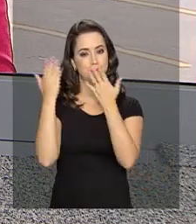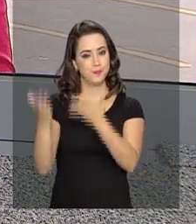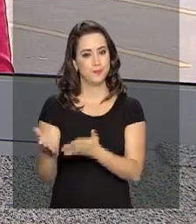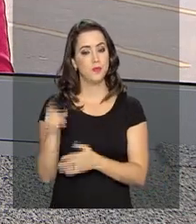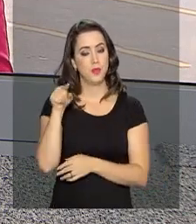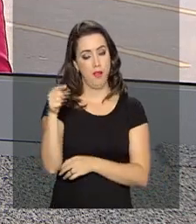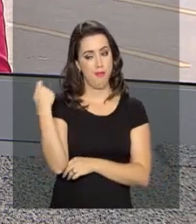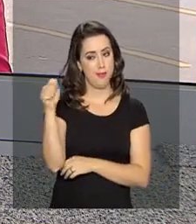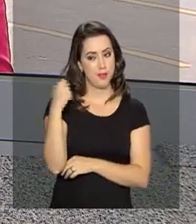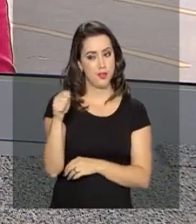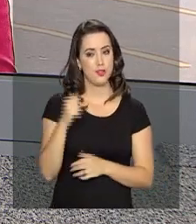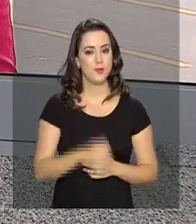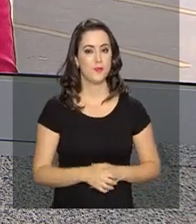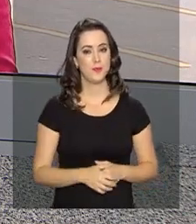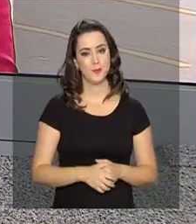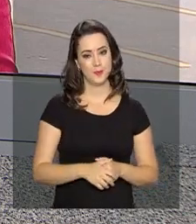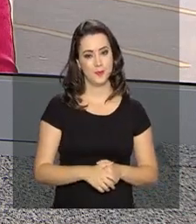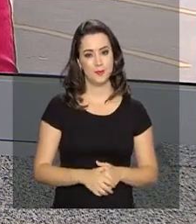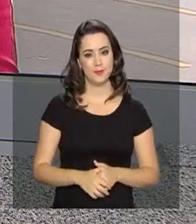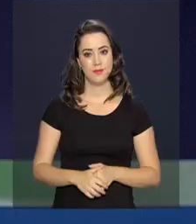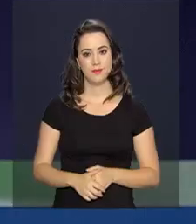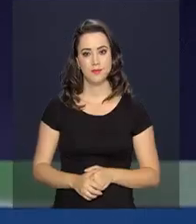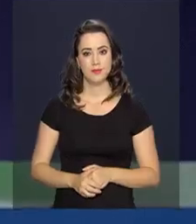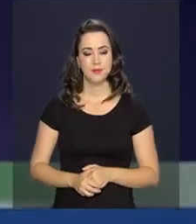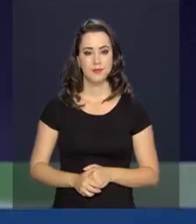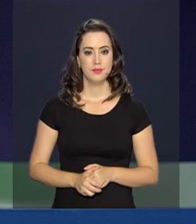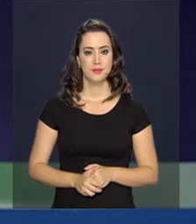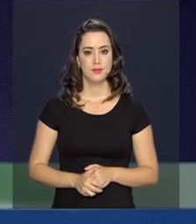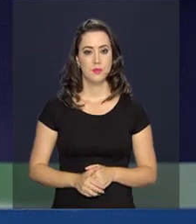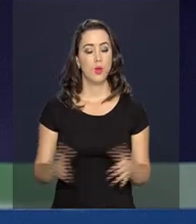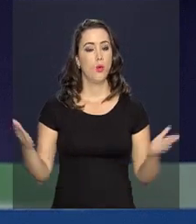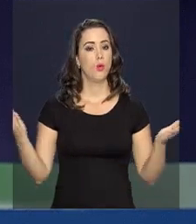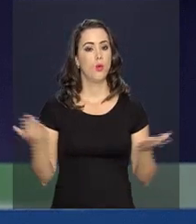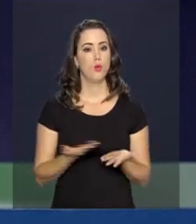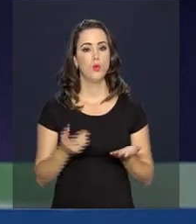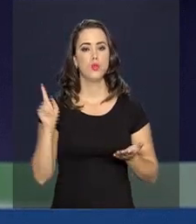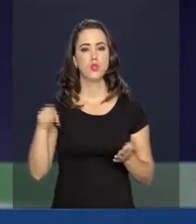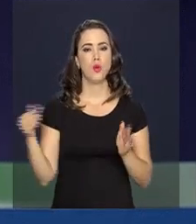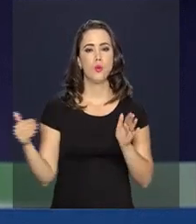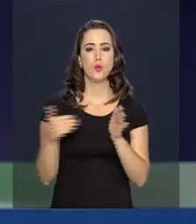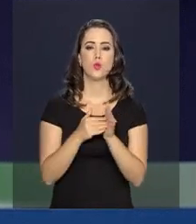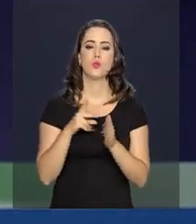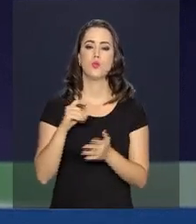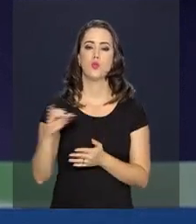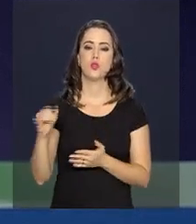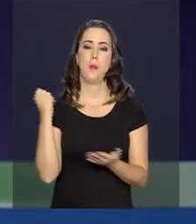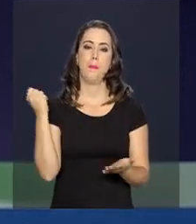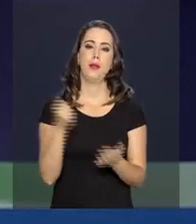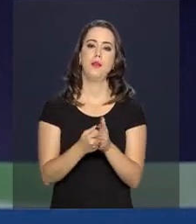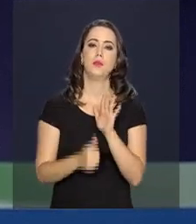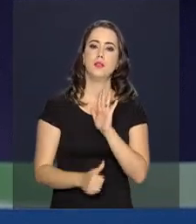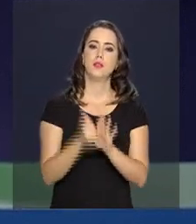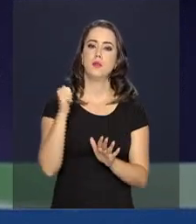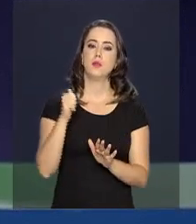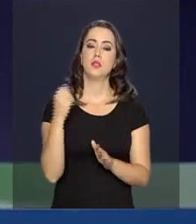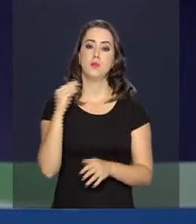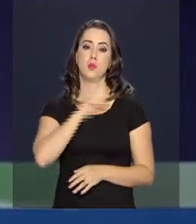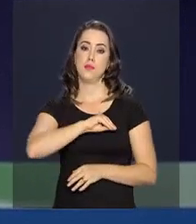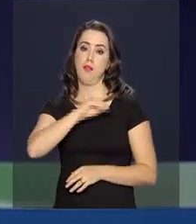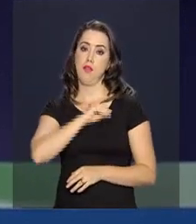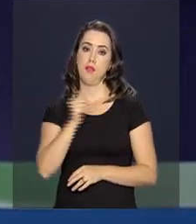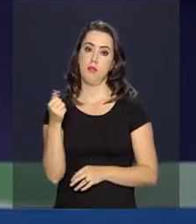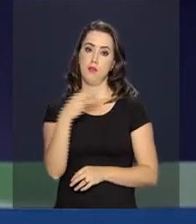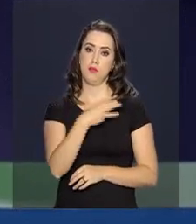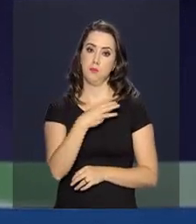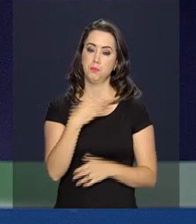você aí em Buenos Aires, na Argentina. Hoje é o último dia para o pagamento da primeira parcela do